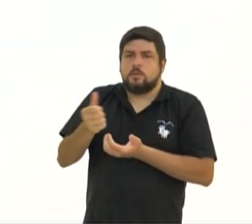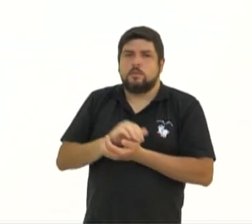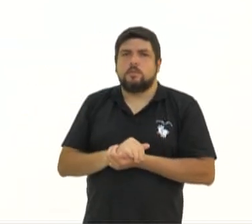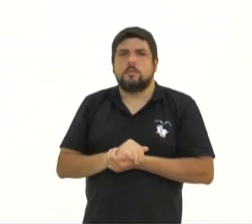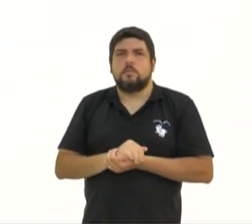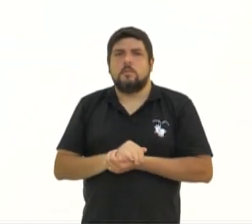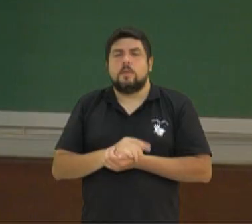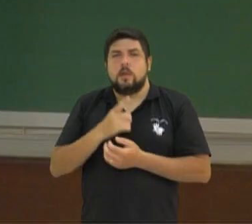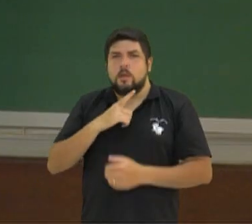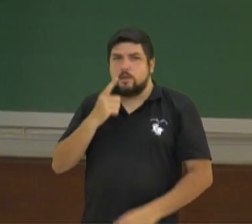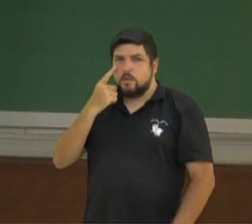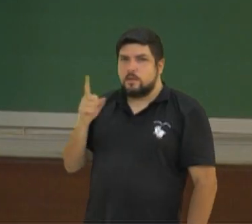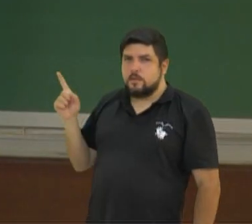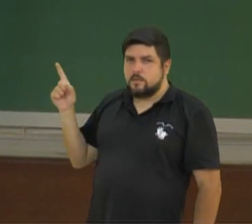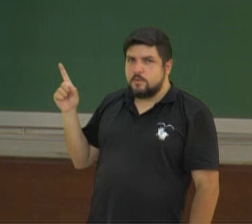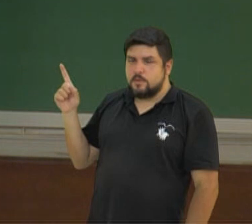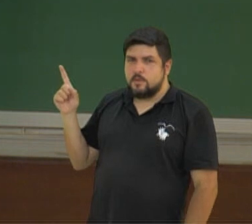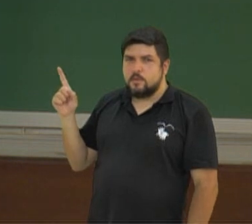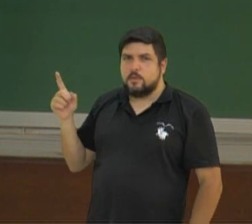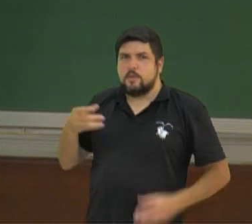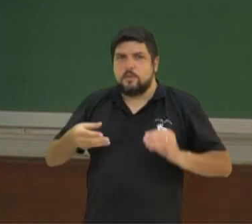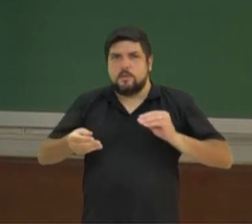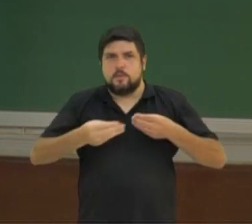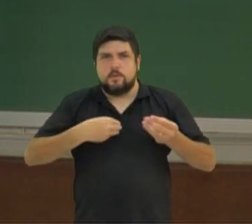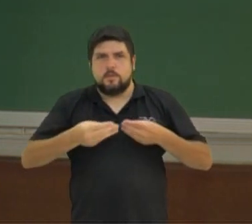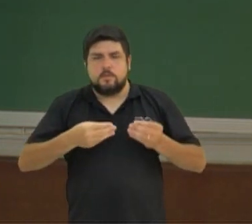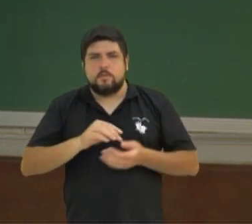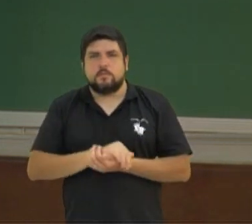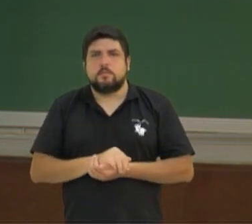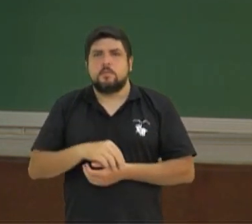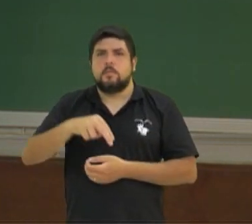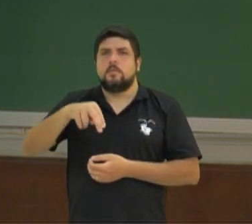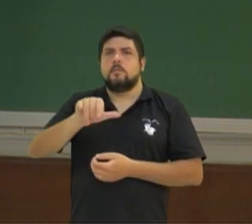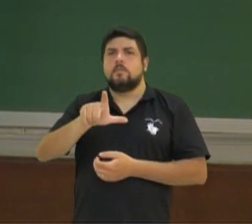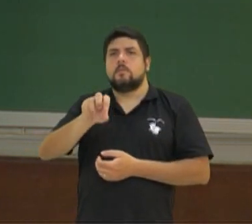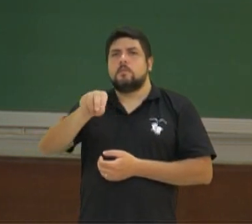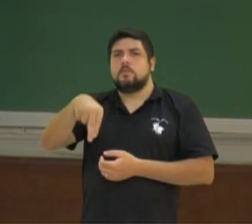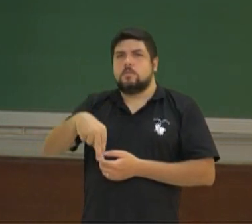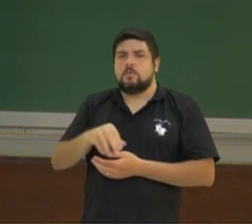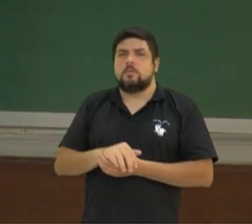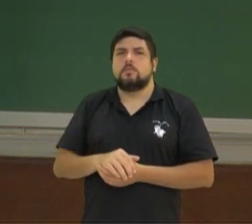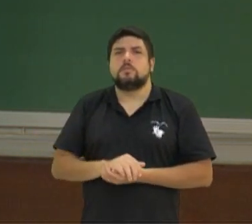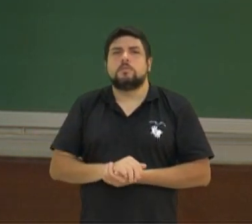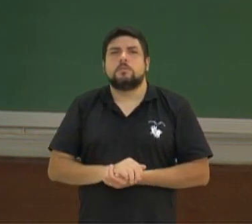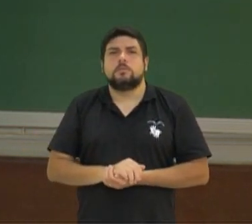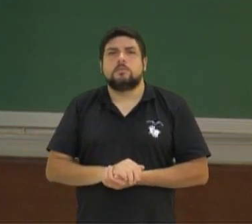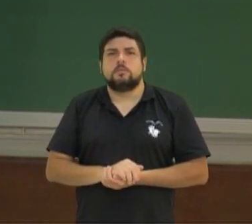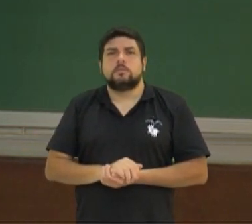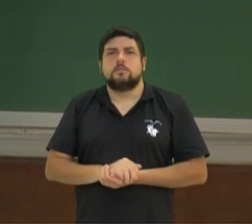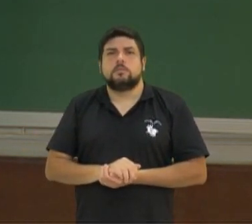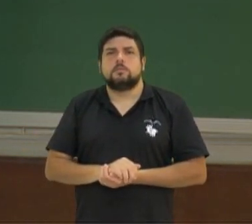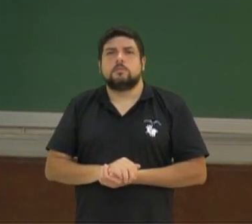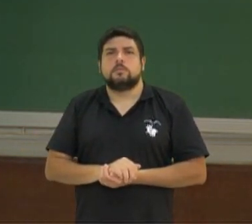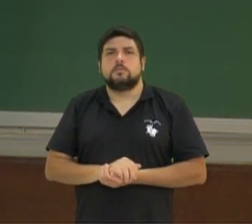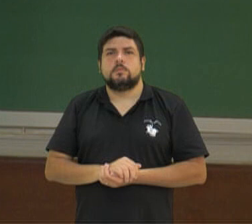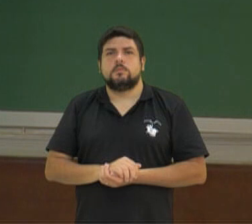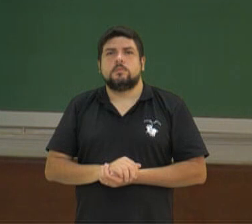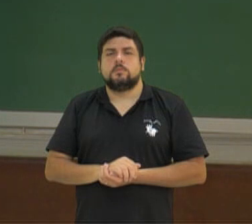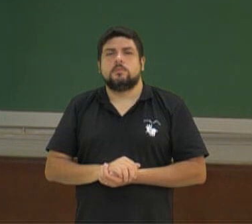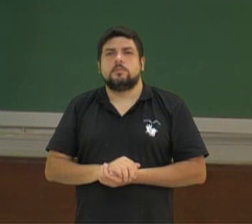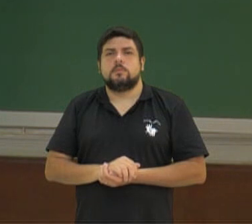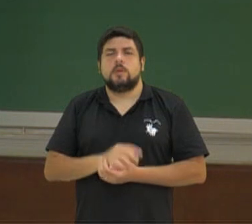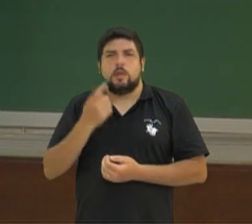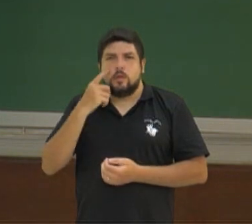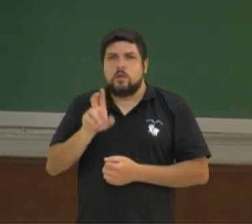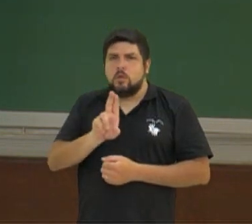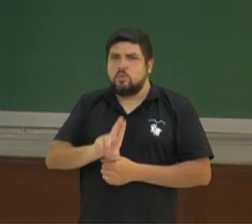que é de nylon, que é essa que eu tenho aqui, né? Então essa peteca que eu tenho aqui é uma peteca de nylon sintética, né, utilizada também, pode ser utilizada em competições